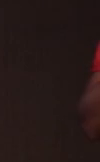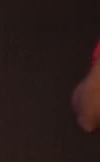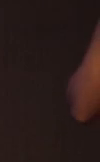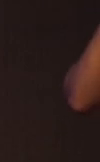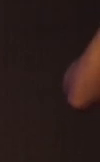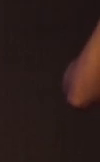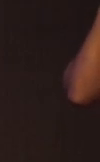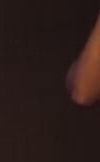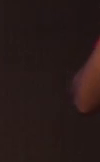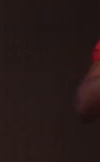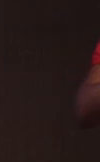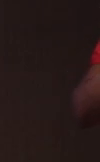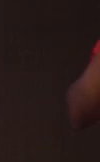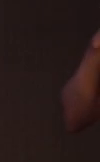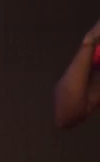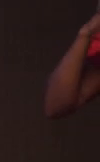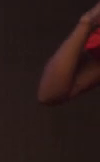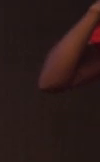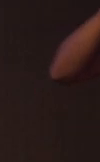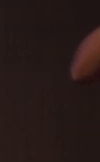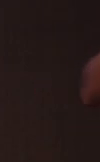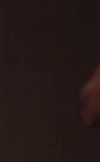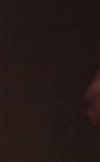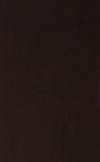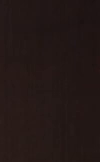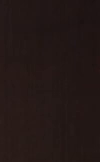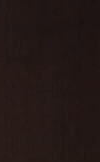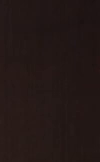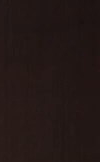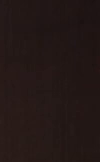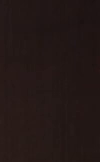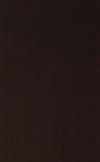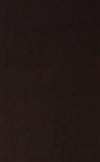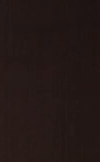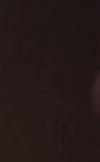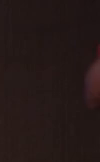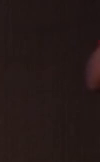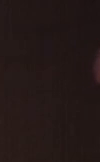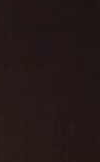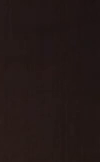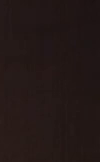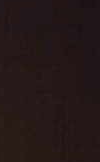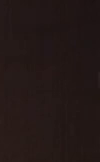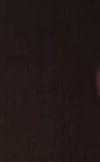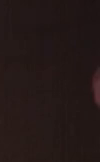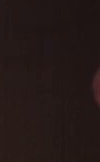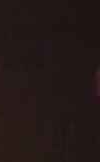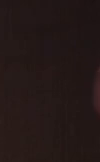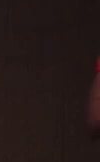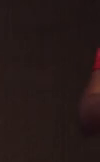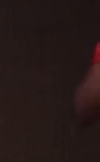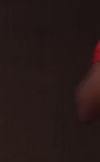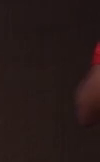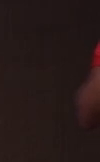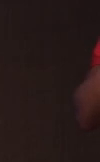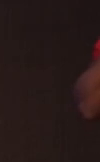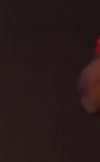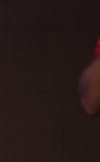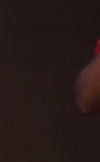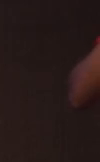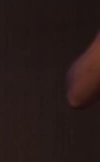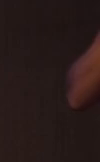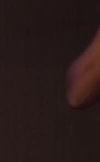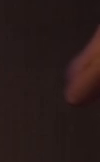vi um helicóptero levando o Lula pousando na sede da Polícia Federal. Isso faz menos de